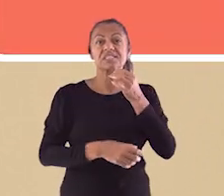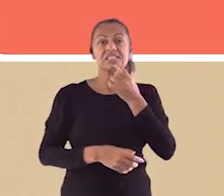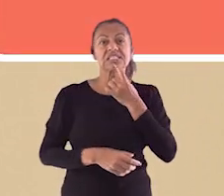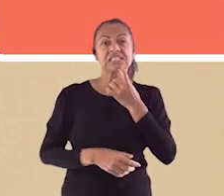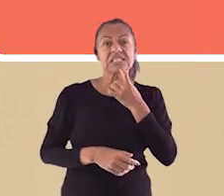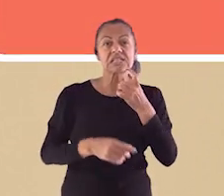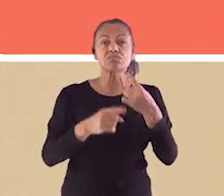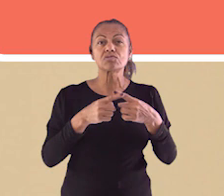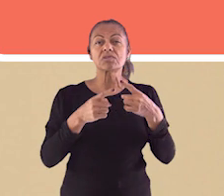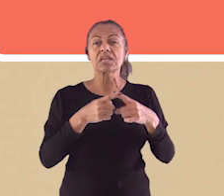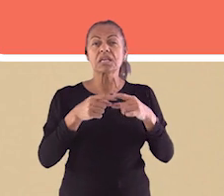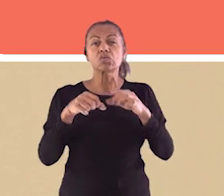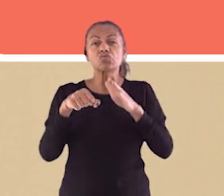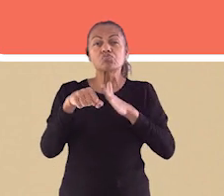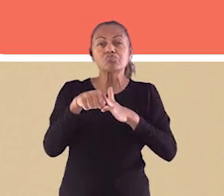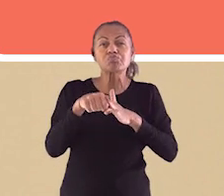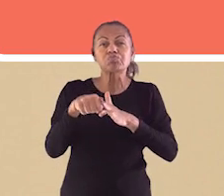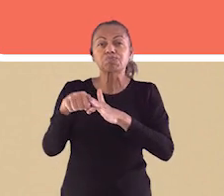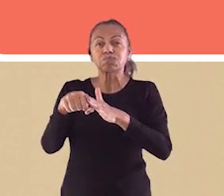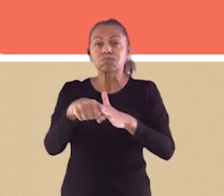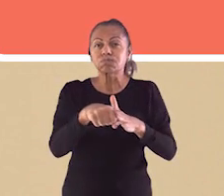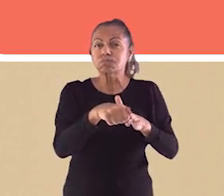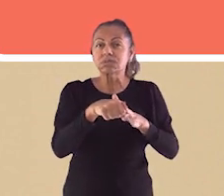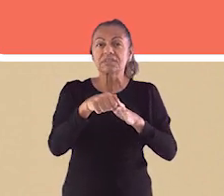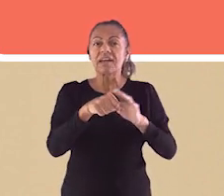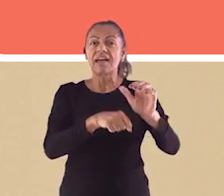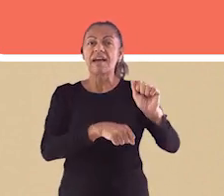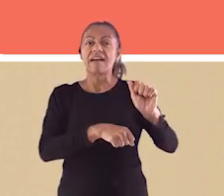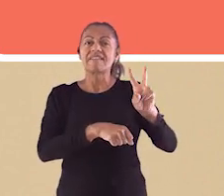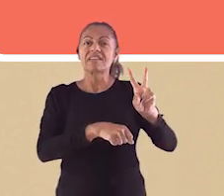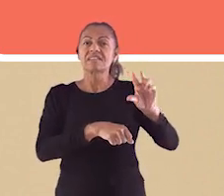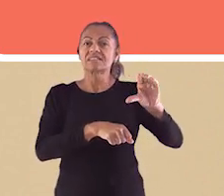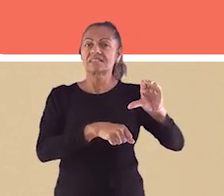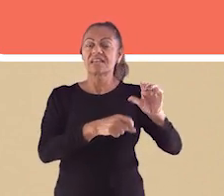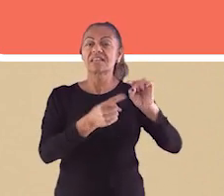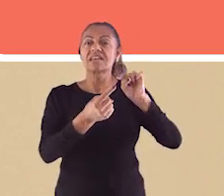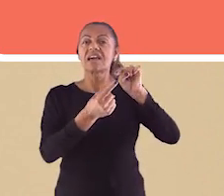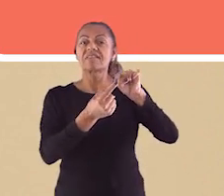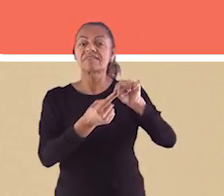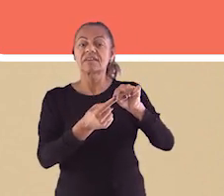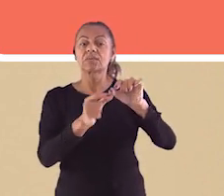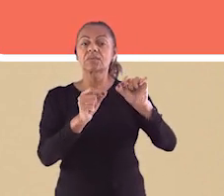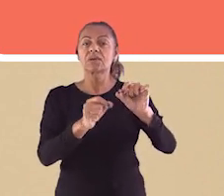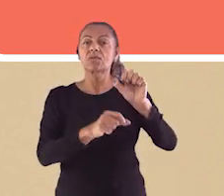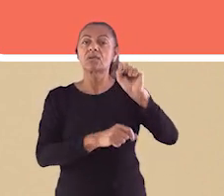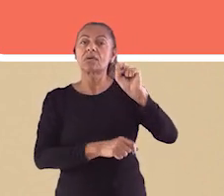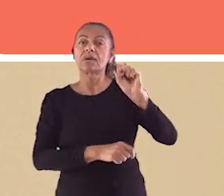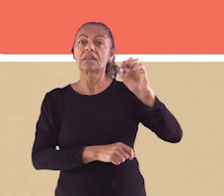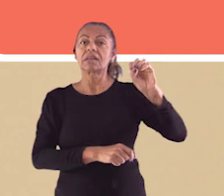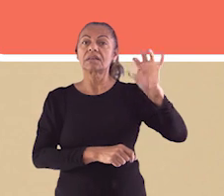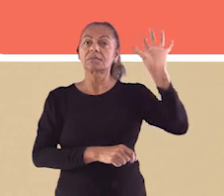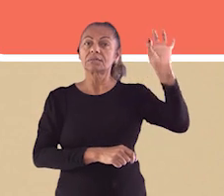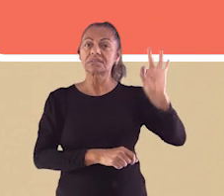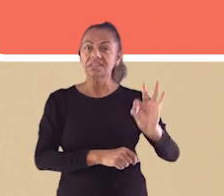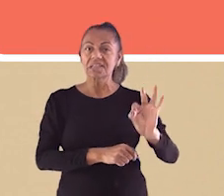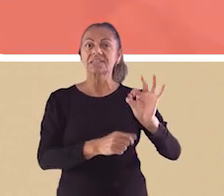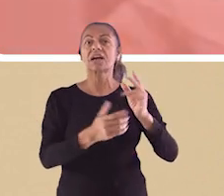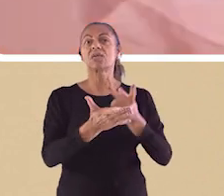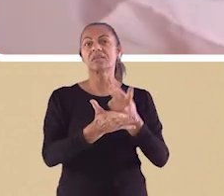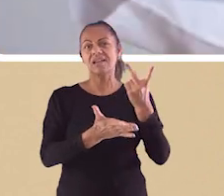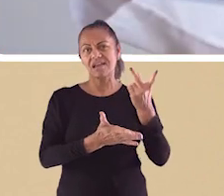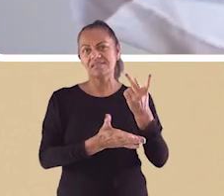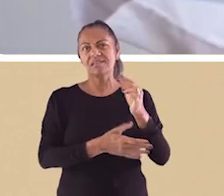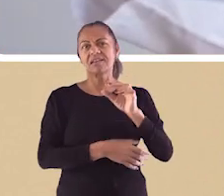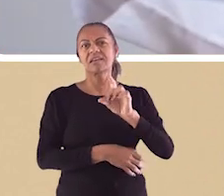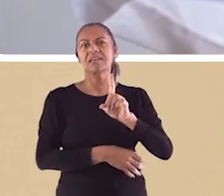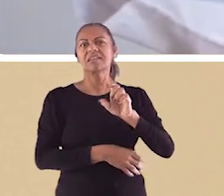o AVC por falta de sangue e oxigênio no cérebro, que ocorre, por exemplo, por entupimento dos vasos. E esse tipo de